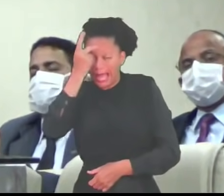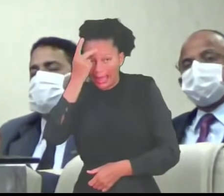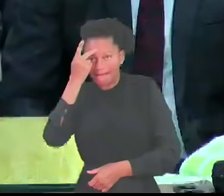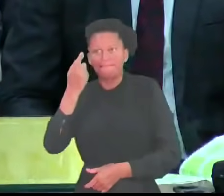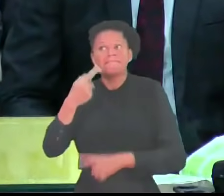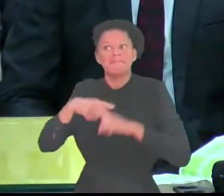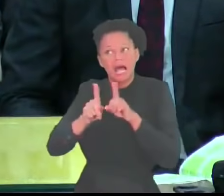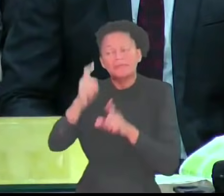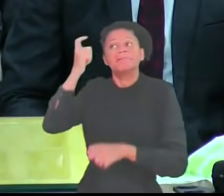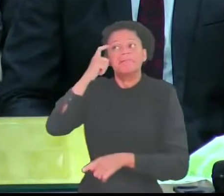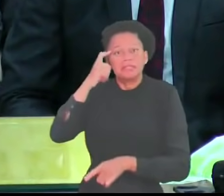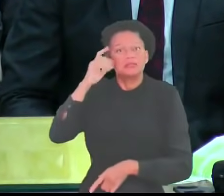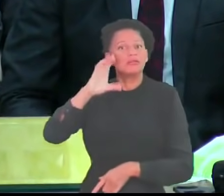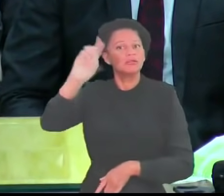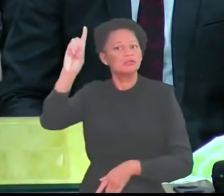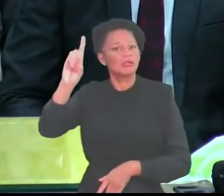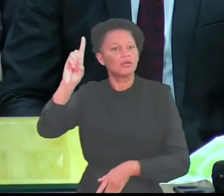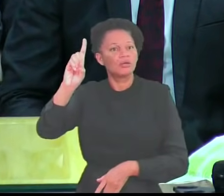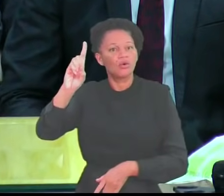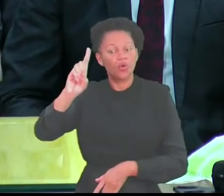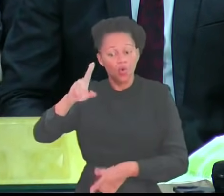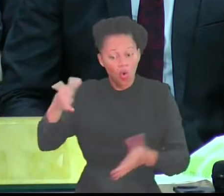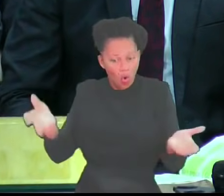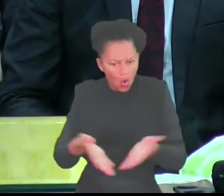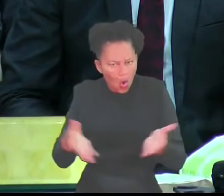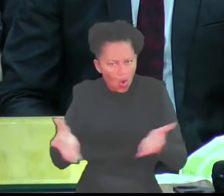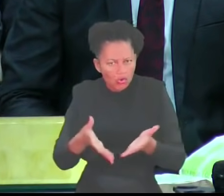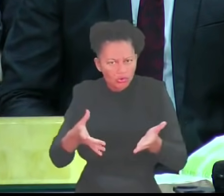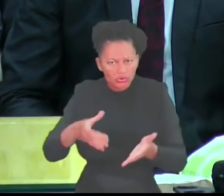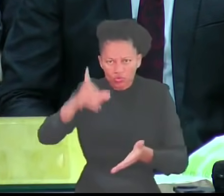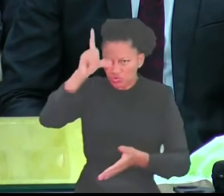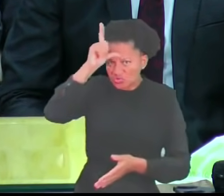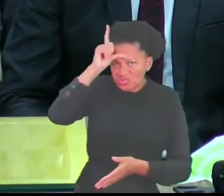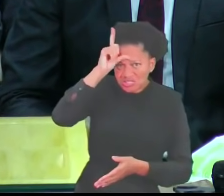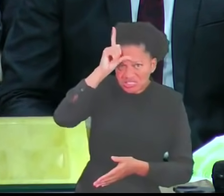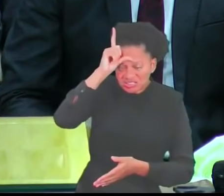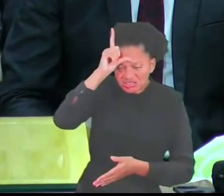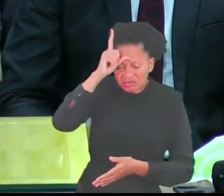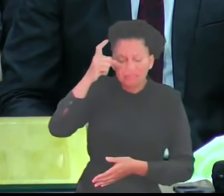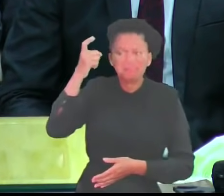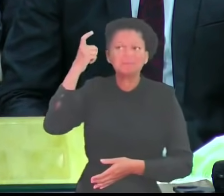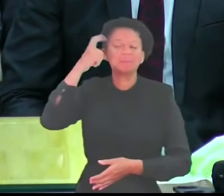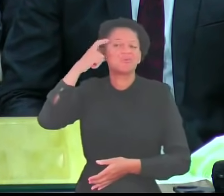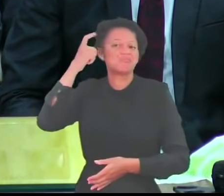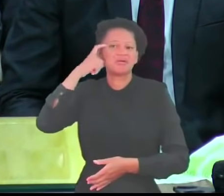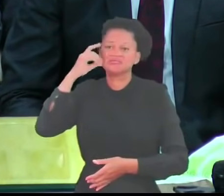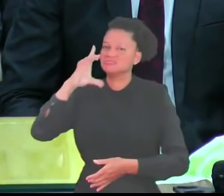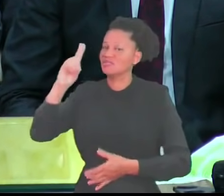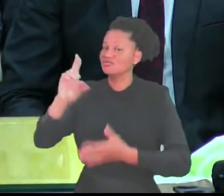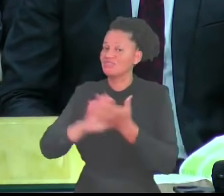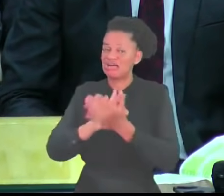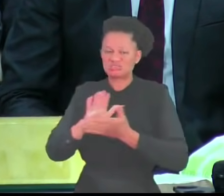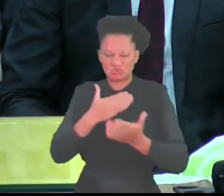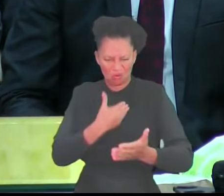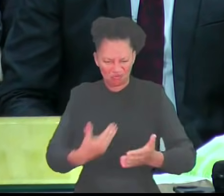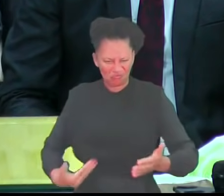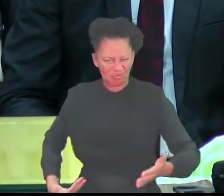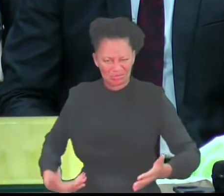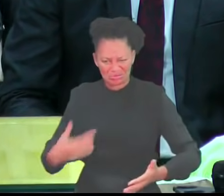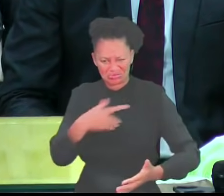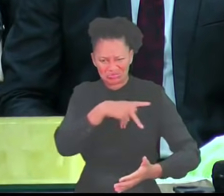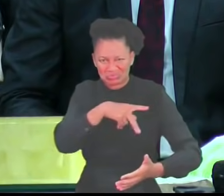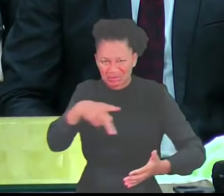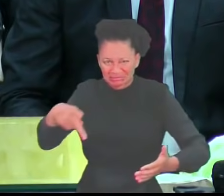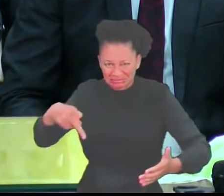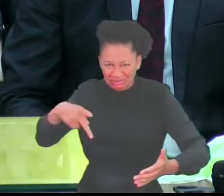ainda pensou em Deus. E os reis de hoje, nem equivocadamente, eles pensam em